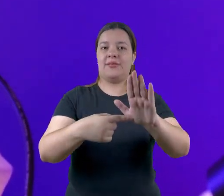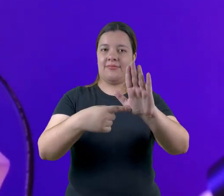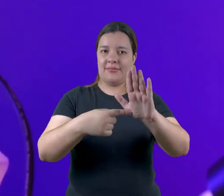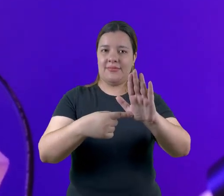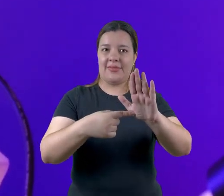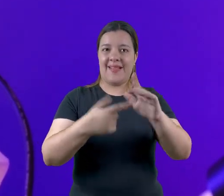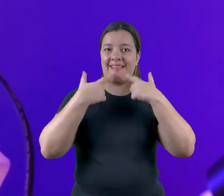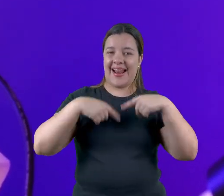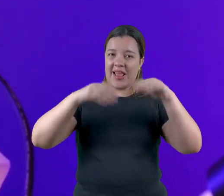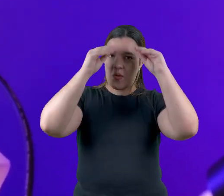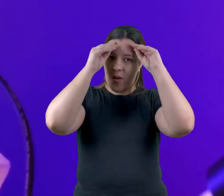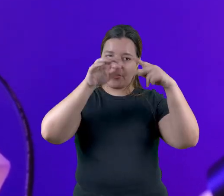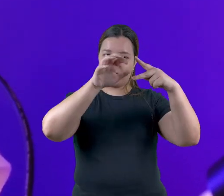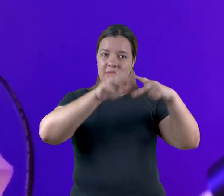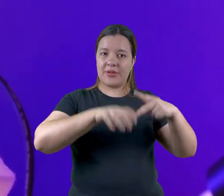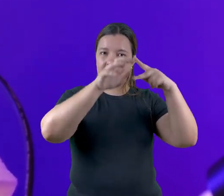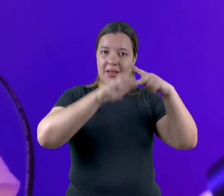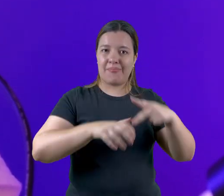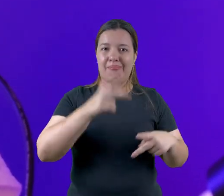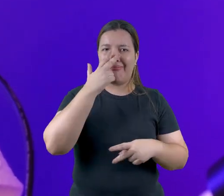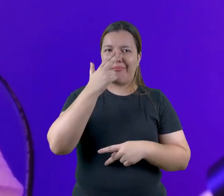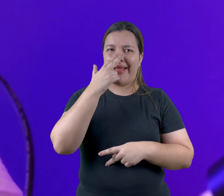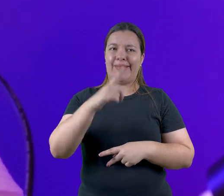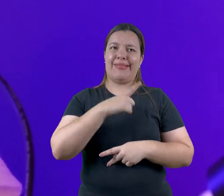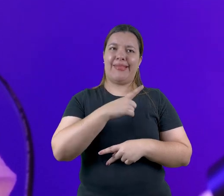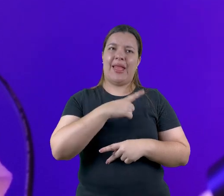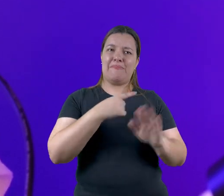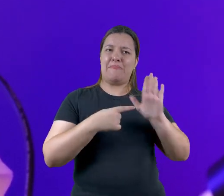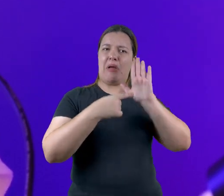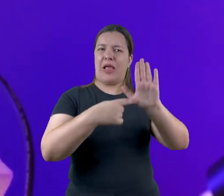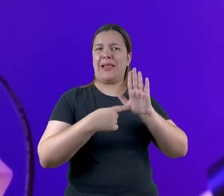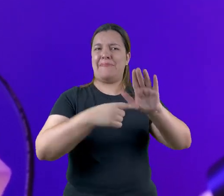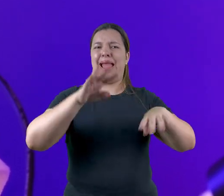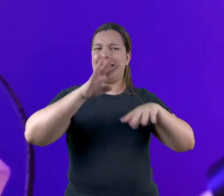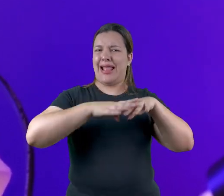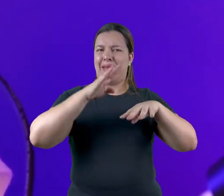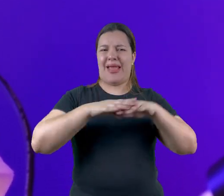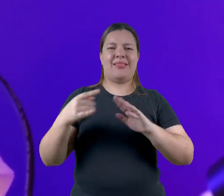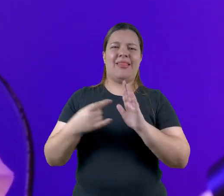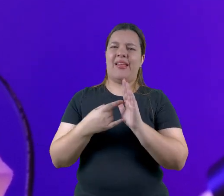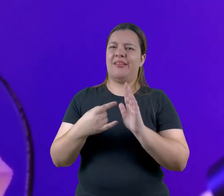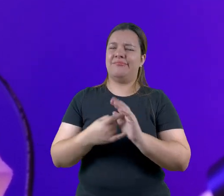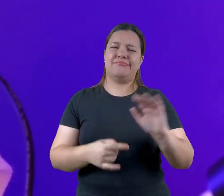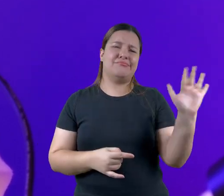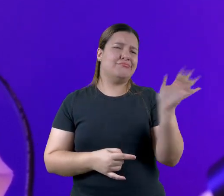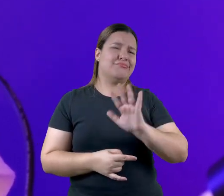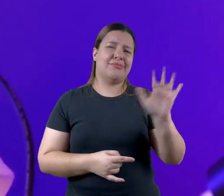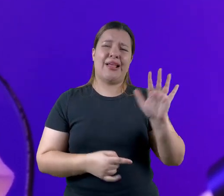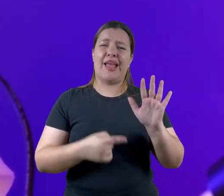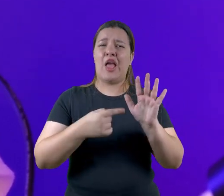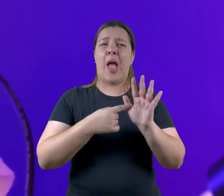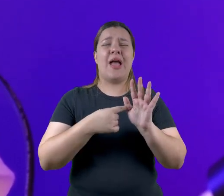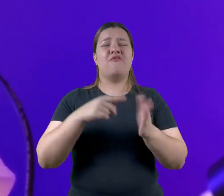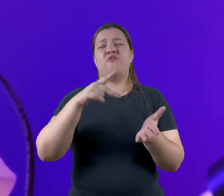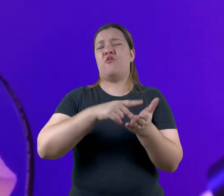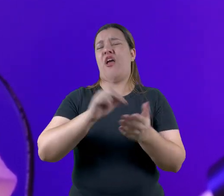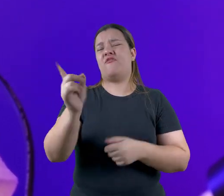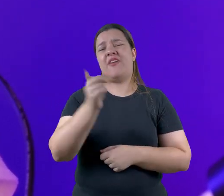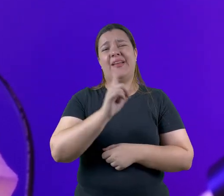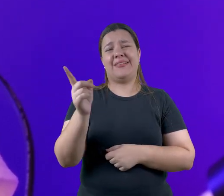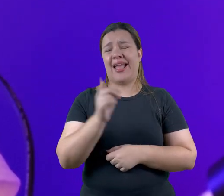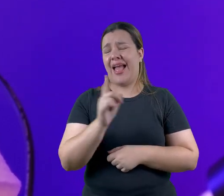uzir issso numa linguagem de programação eu acho que é desmistificar esse conceito que tem que foi colocado né